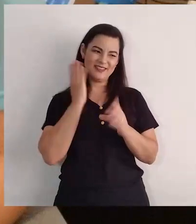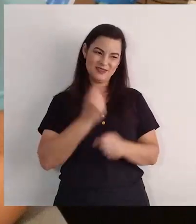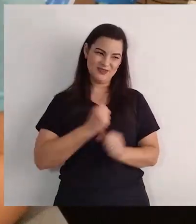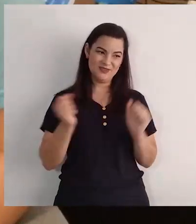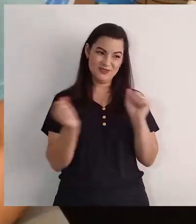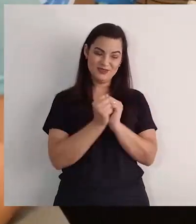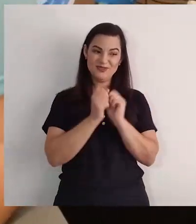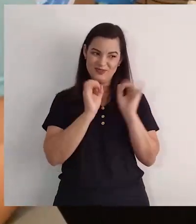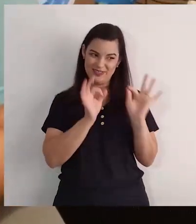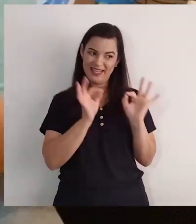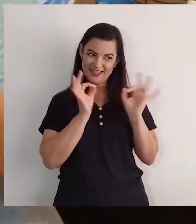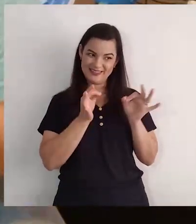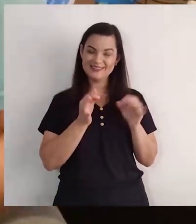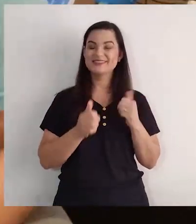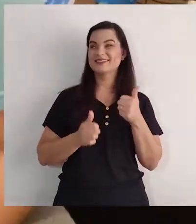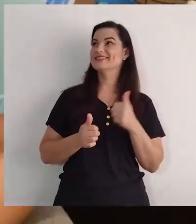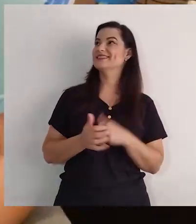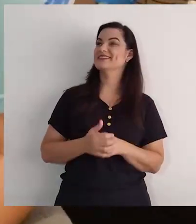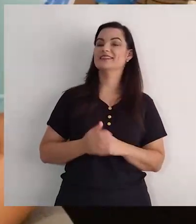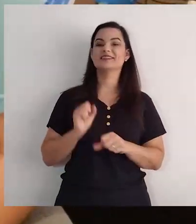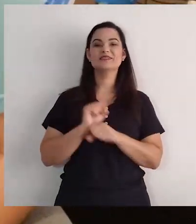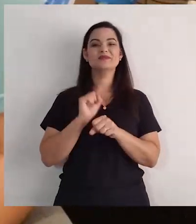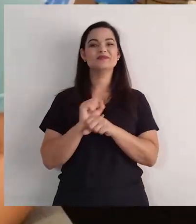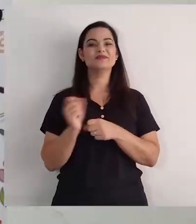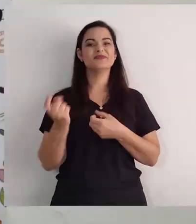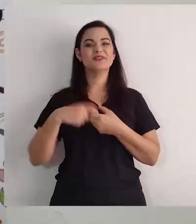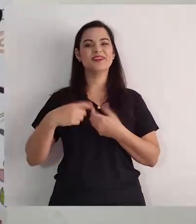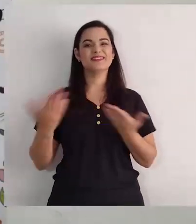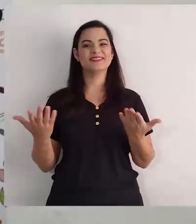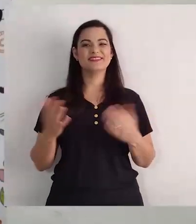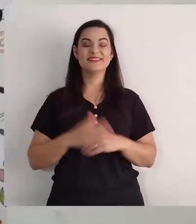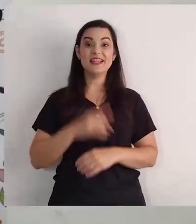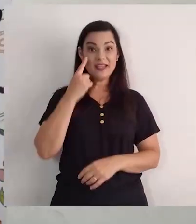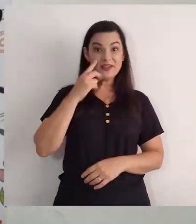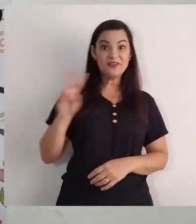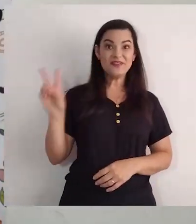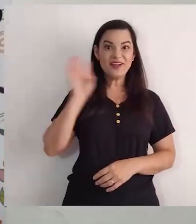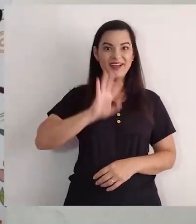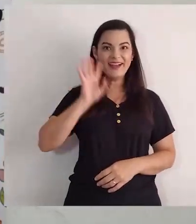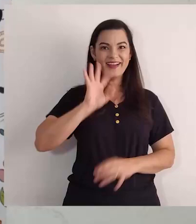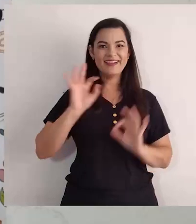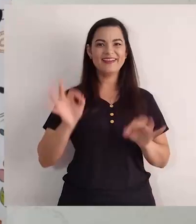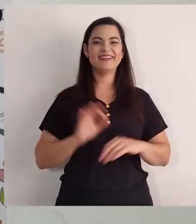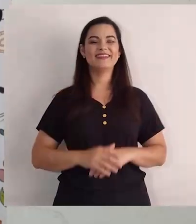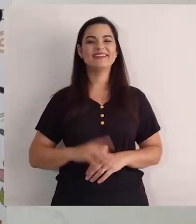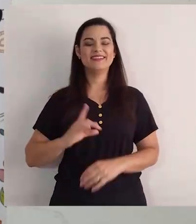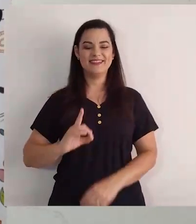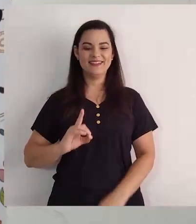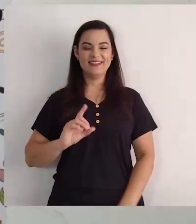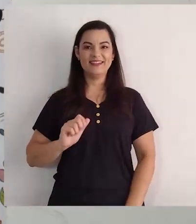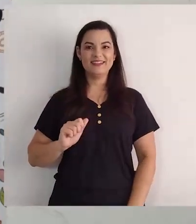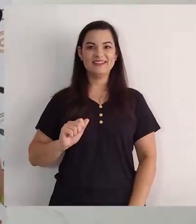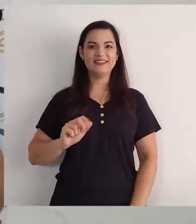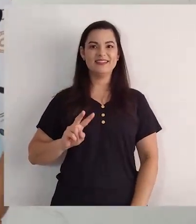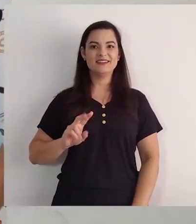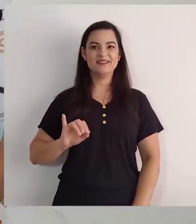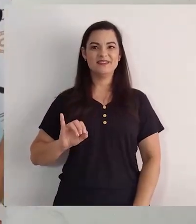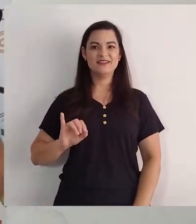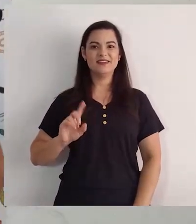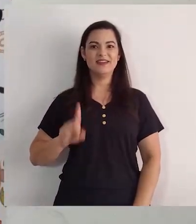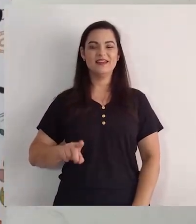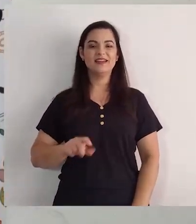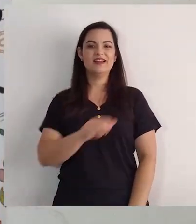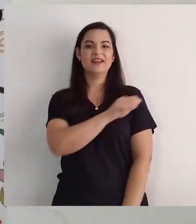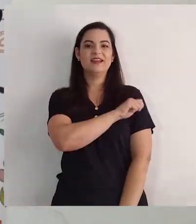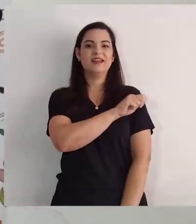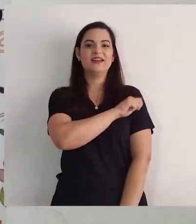bom, Lucas? Tá bom. Então, agora espera um pouquinho que a gente já volta. Viu só que legal? Então, o Davi, ele é aluno do